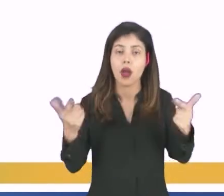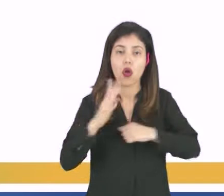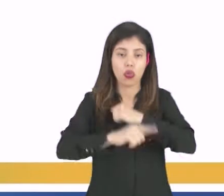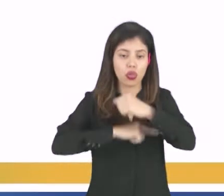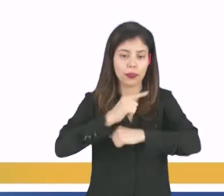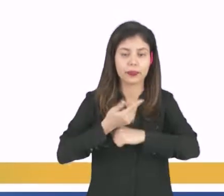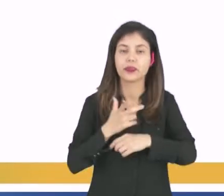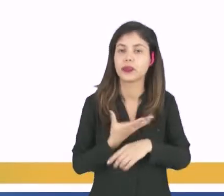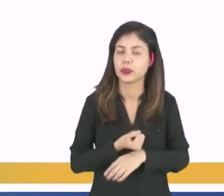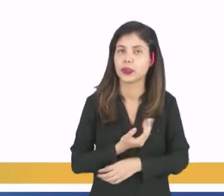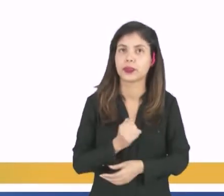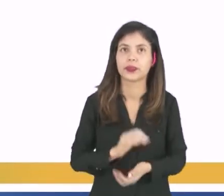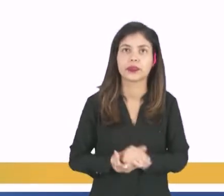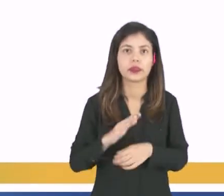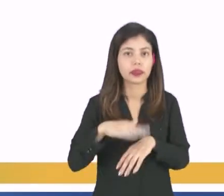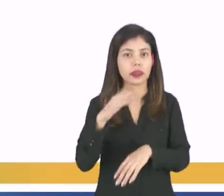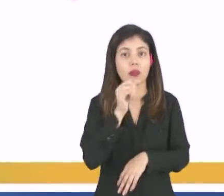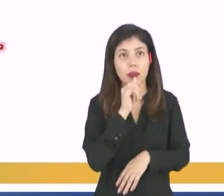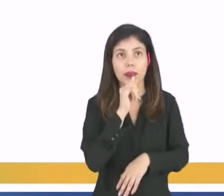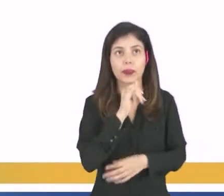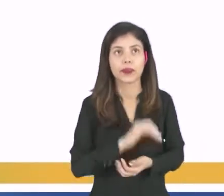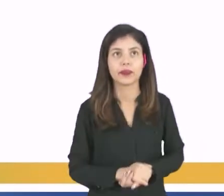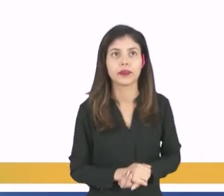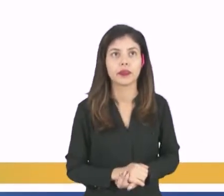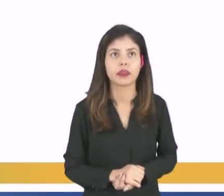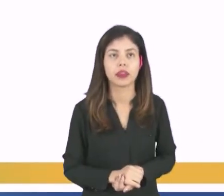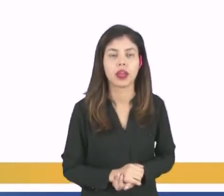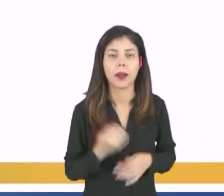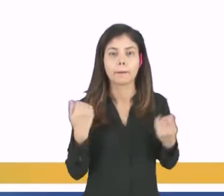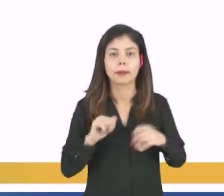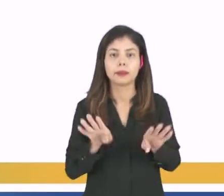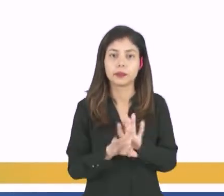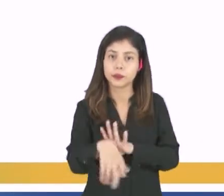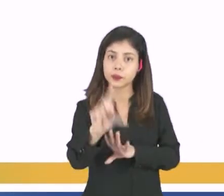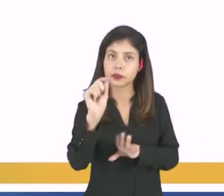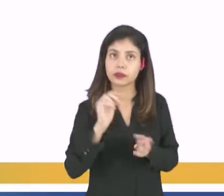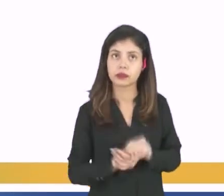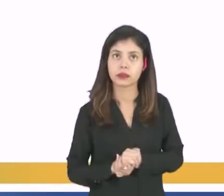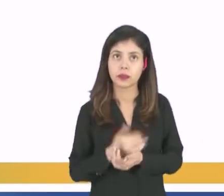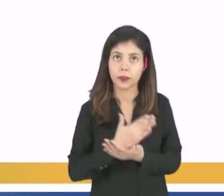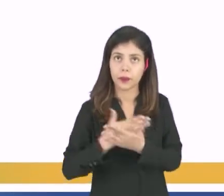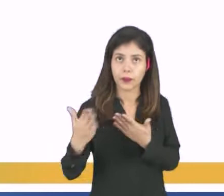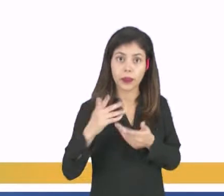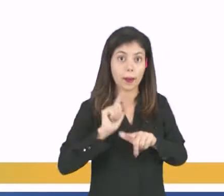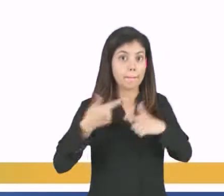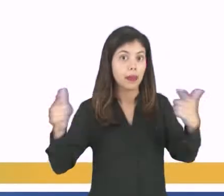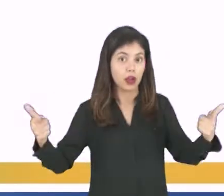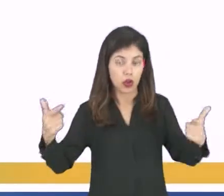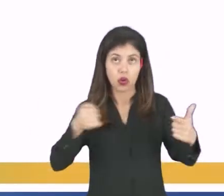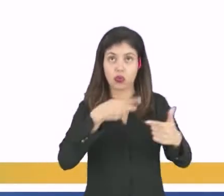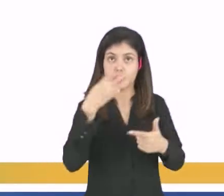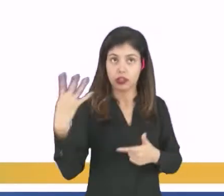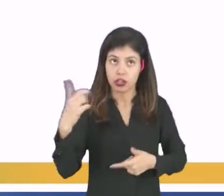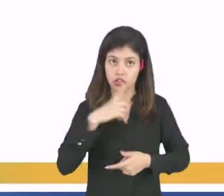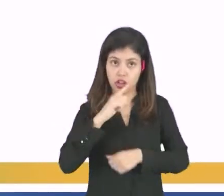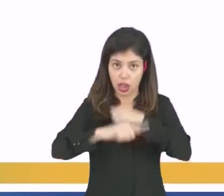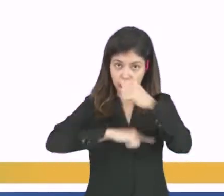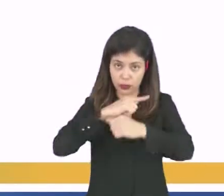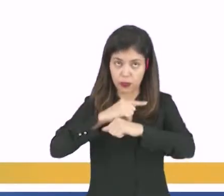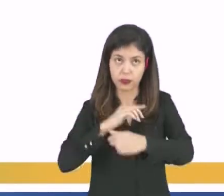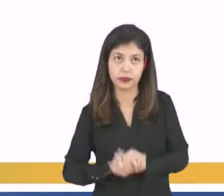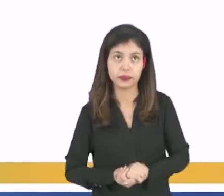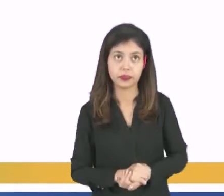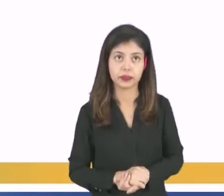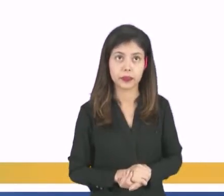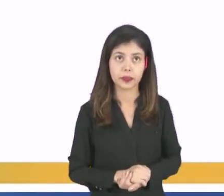índice maiores, tá? A gente vai estar vendo isso no exemplo. Devemos escolher começar pelo que tiver maior quantidade de